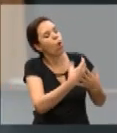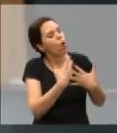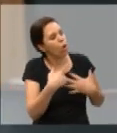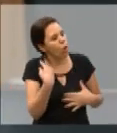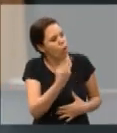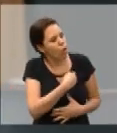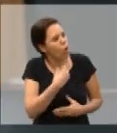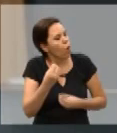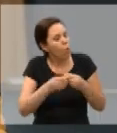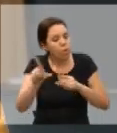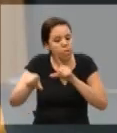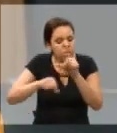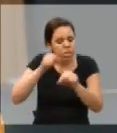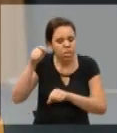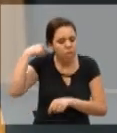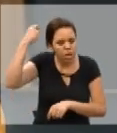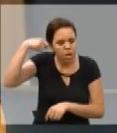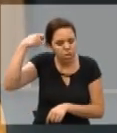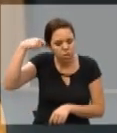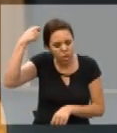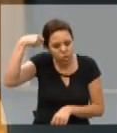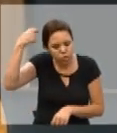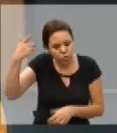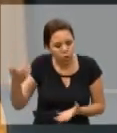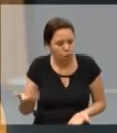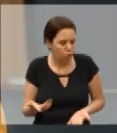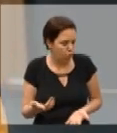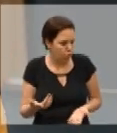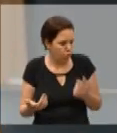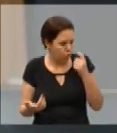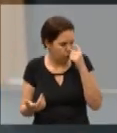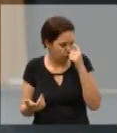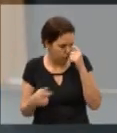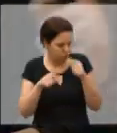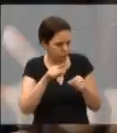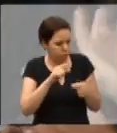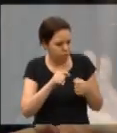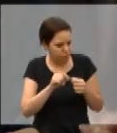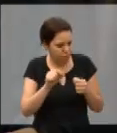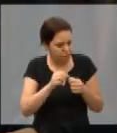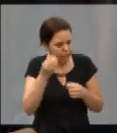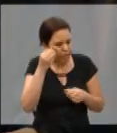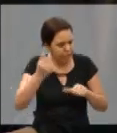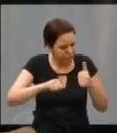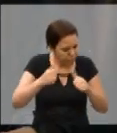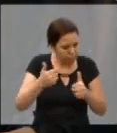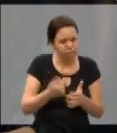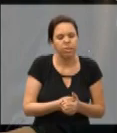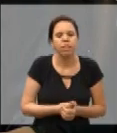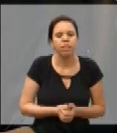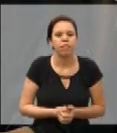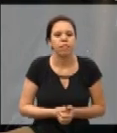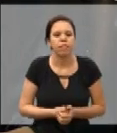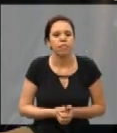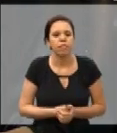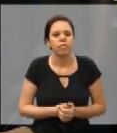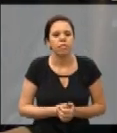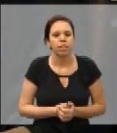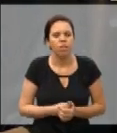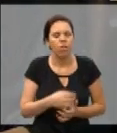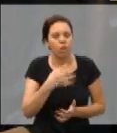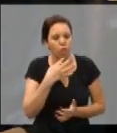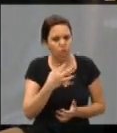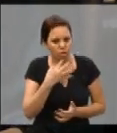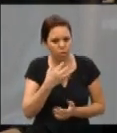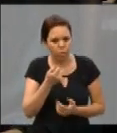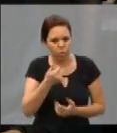de seleção dos atores? Essa parte, vocês tiveram que fazer um teste? Ele conheceu um